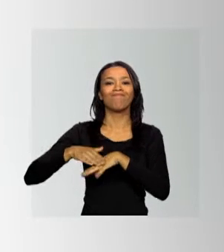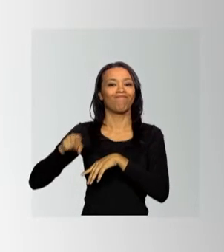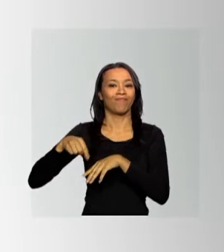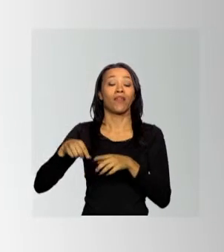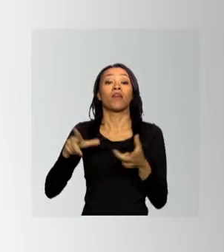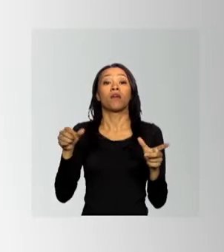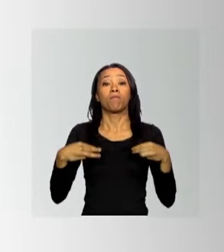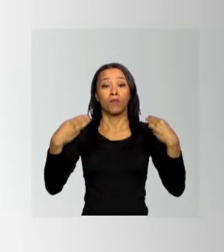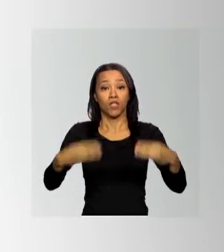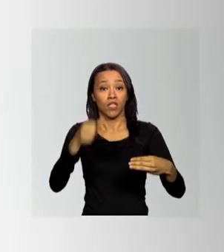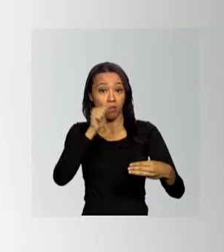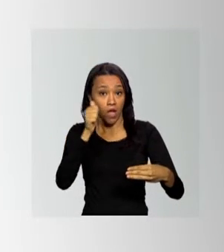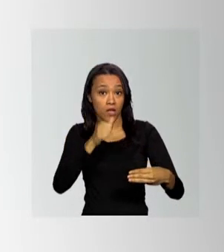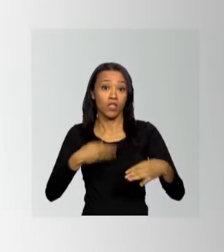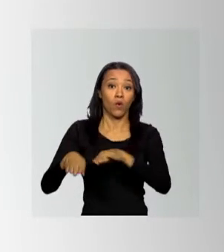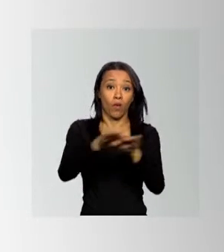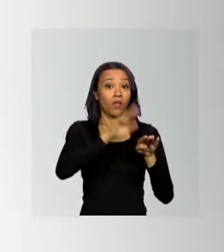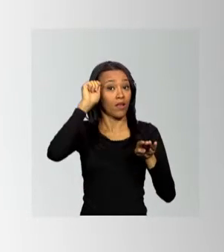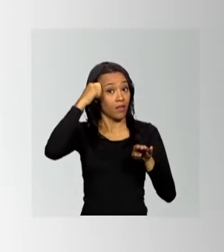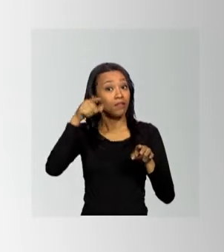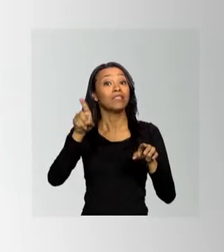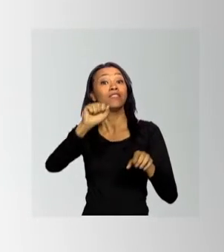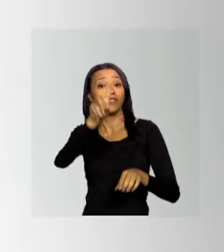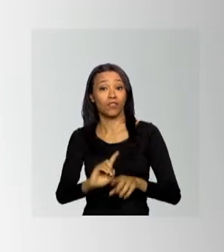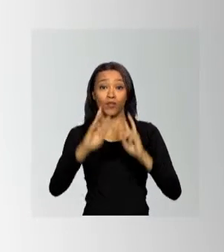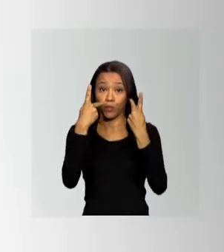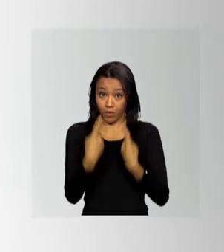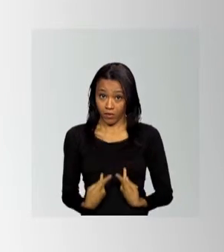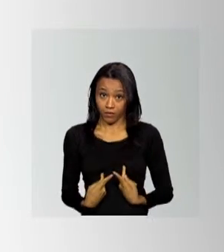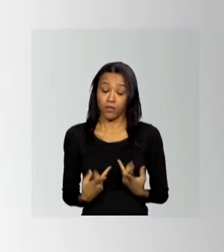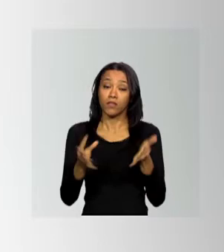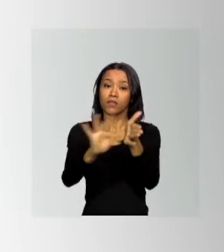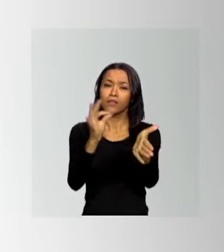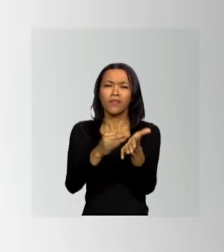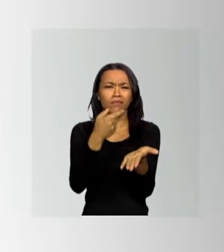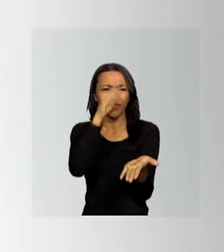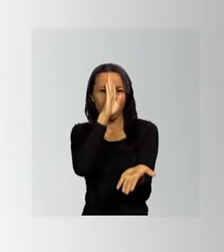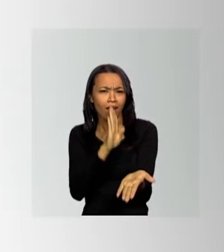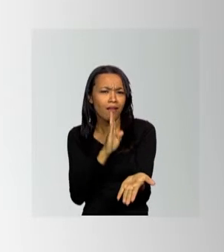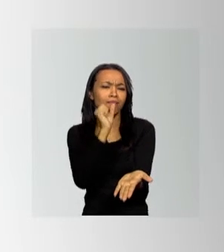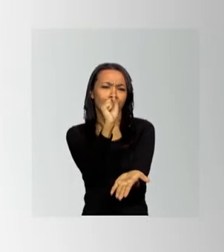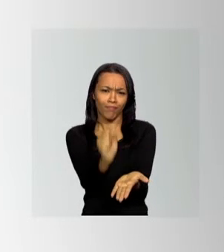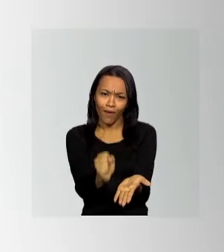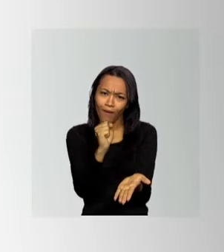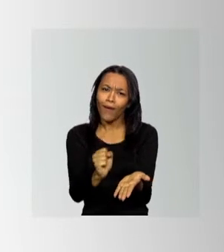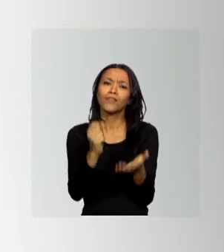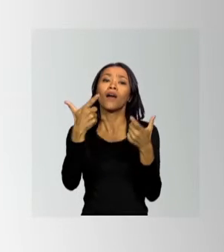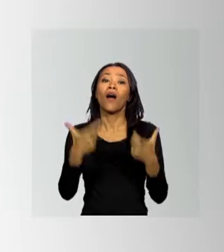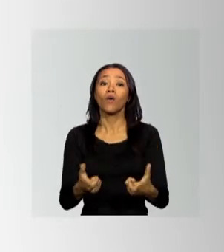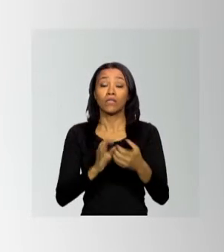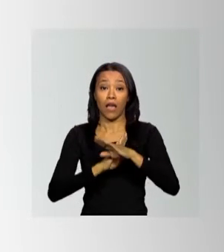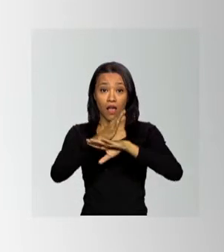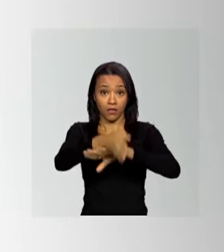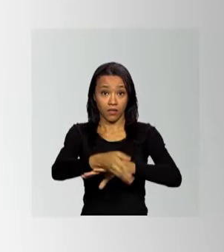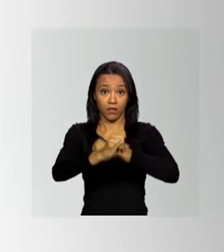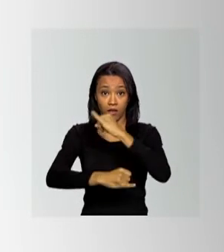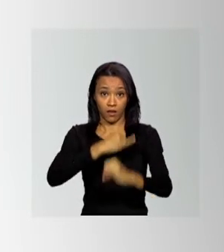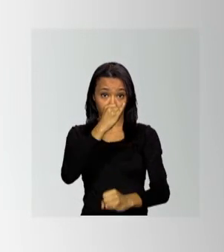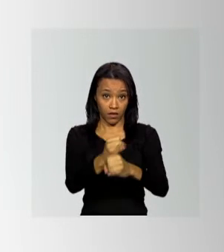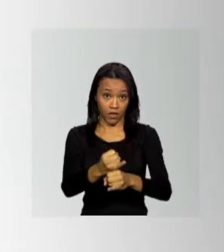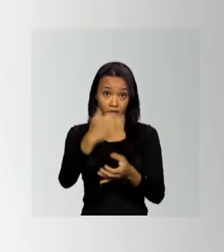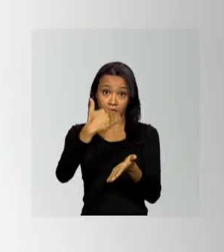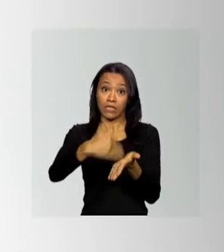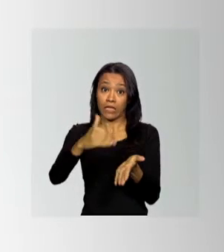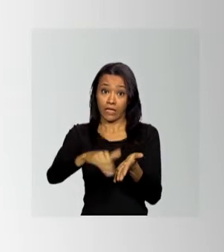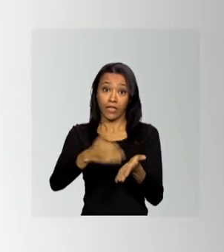mulheres igualdade racial e direitos humanos as inscrições são gratuitas e podem ser feitas na página eletrônica da secretaria de